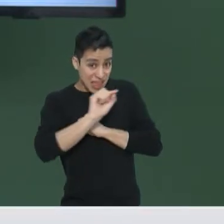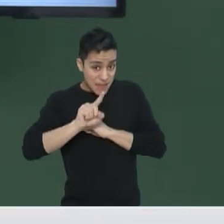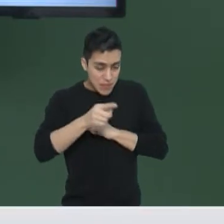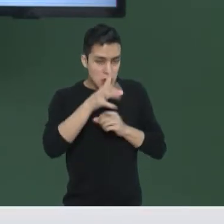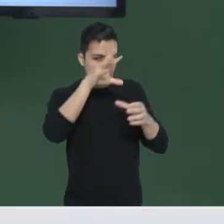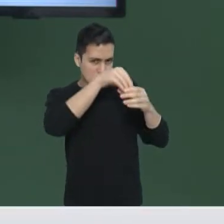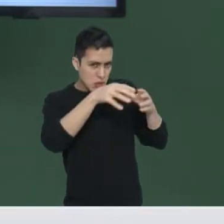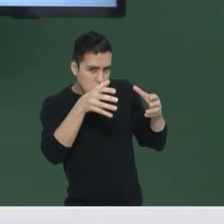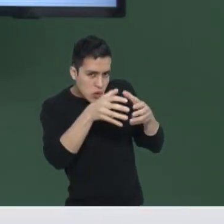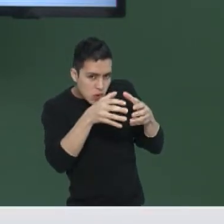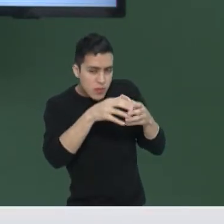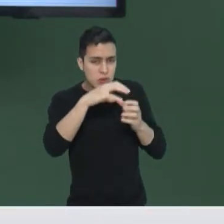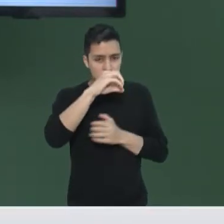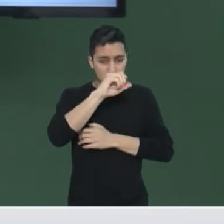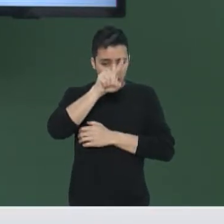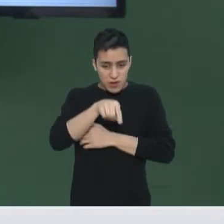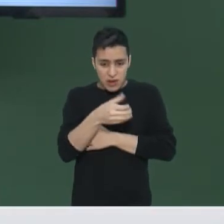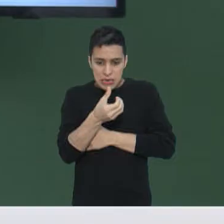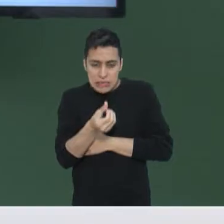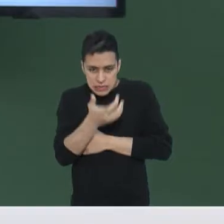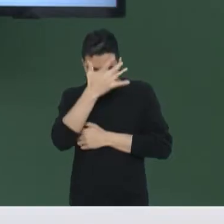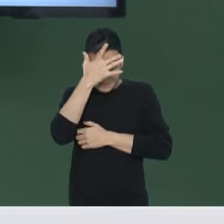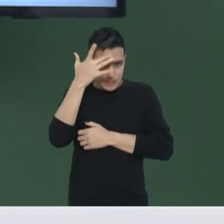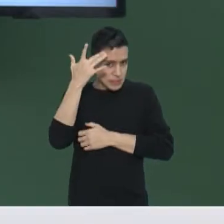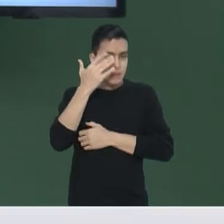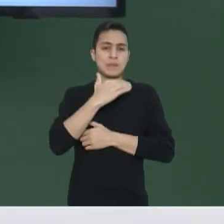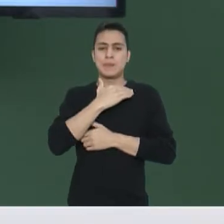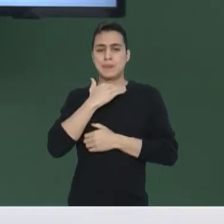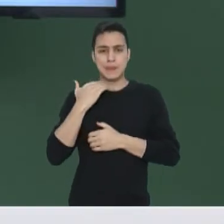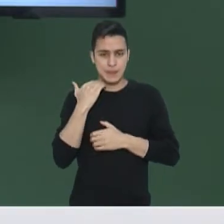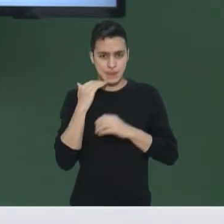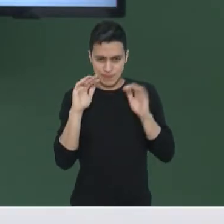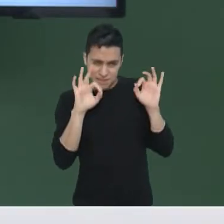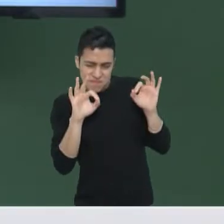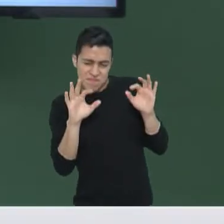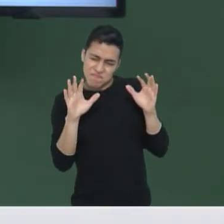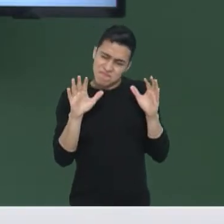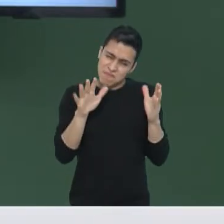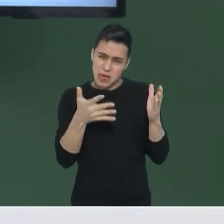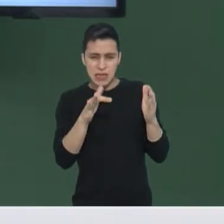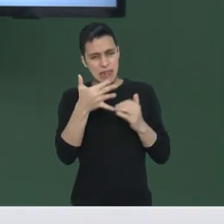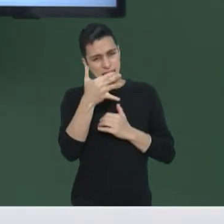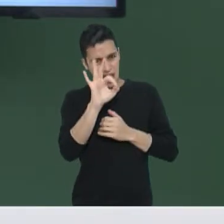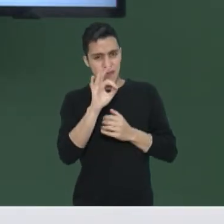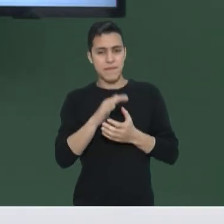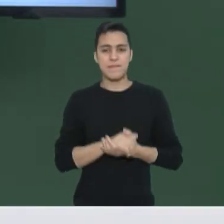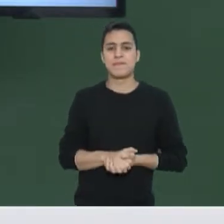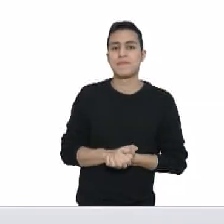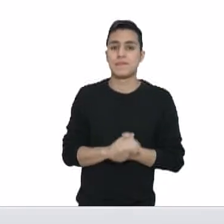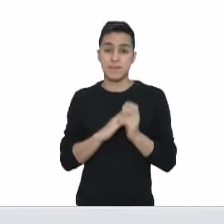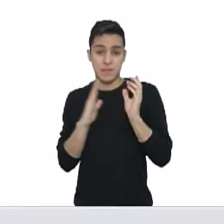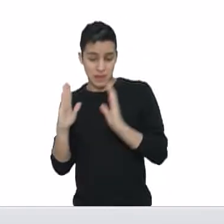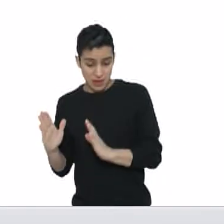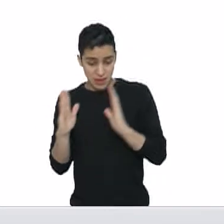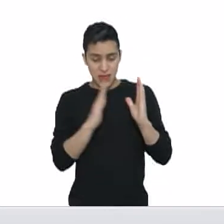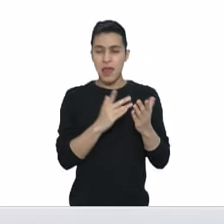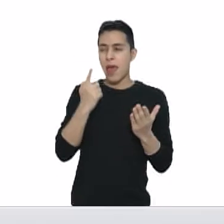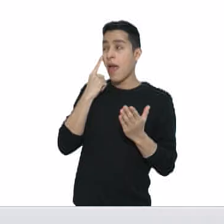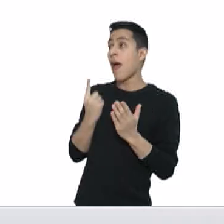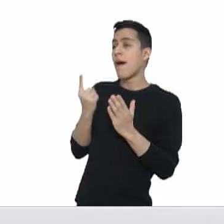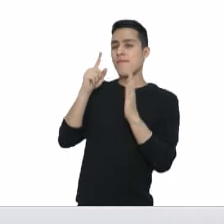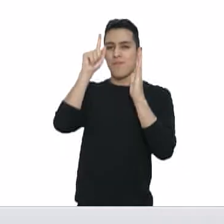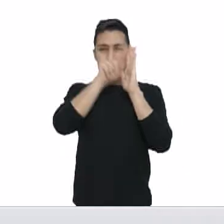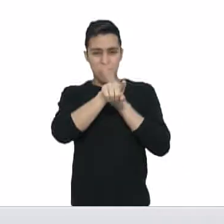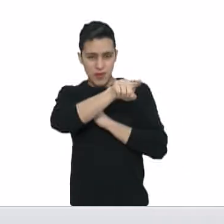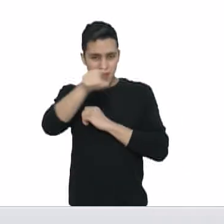tivemos 9,6 mortos, ok? Aproximadamente 10. Então vamos para a nossa pergunta e agora você